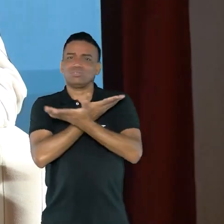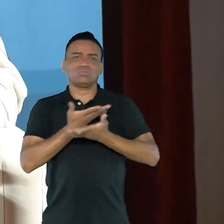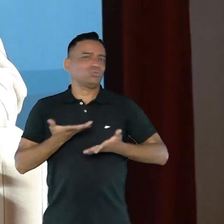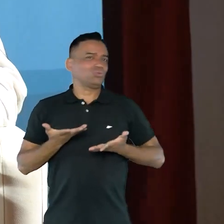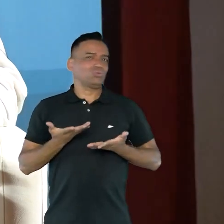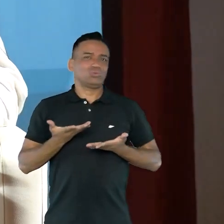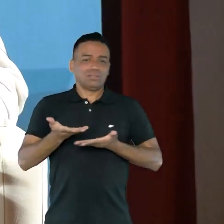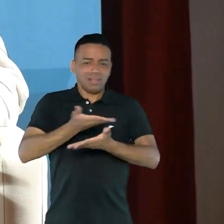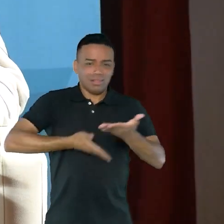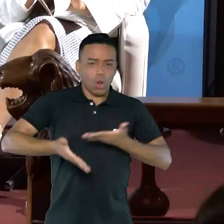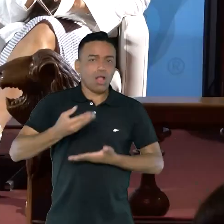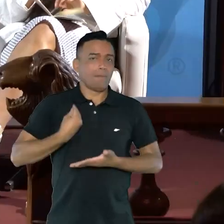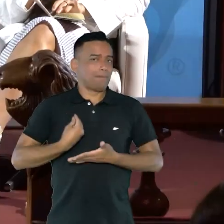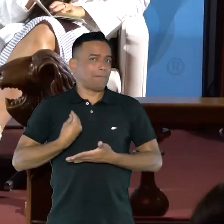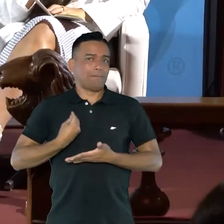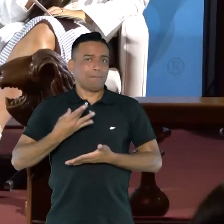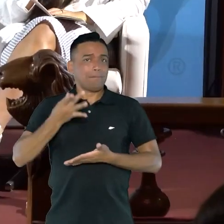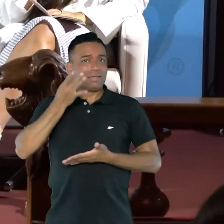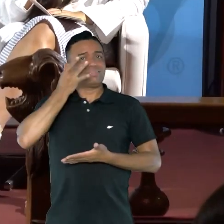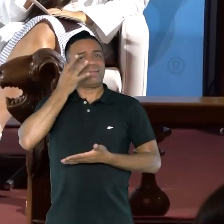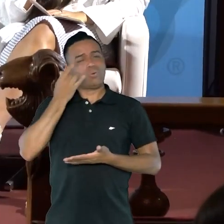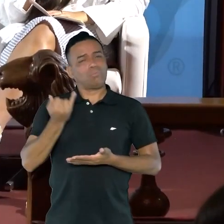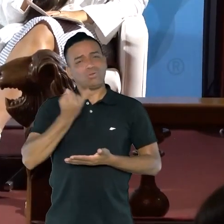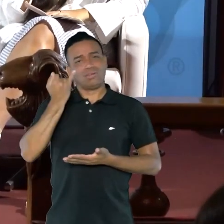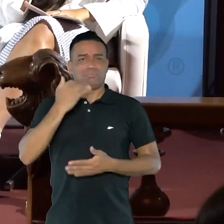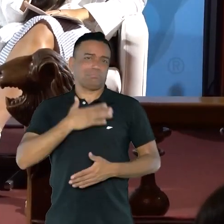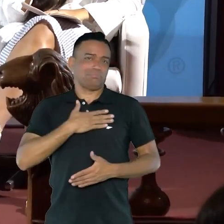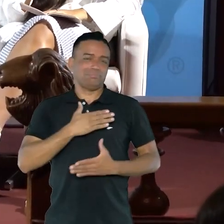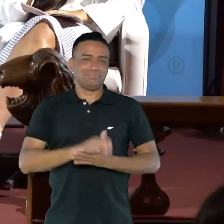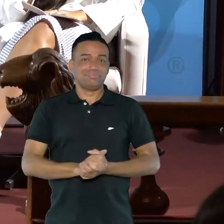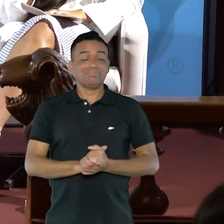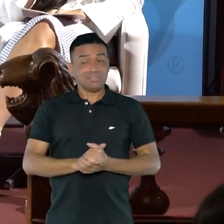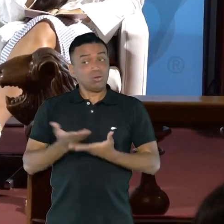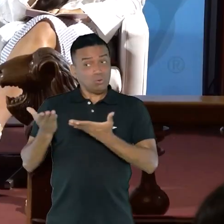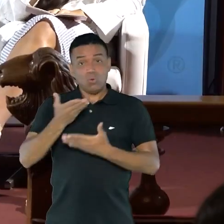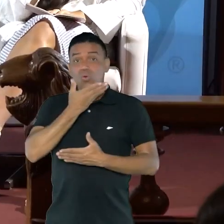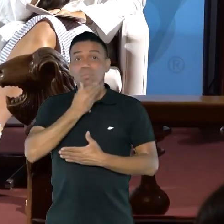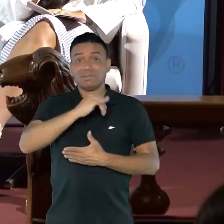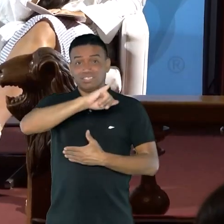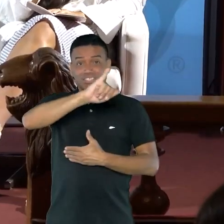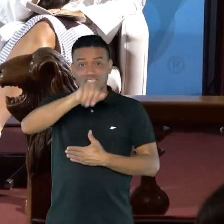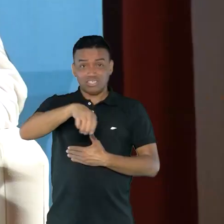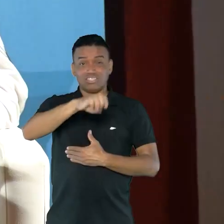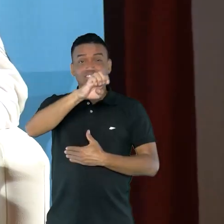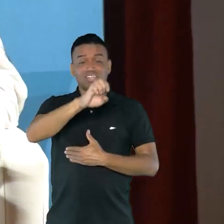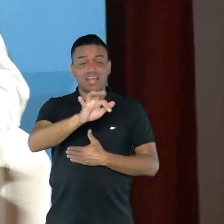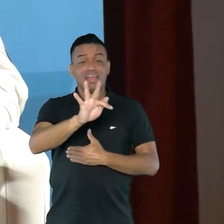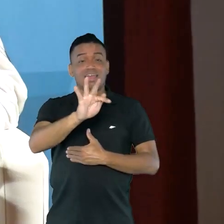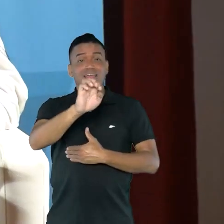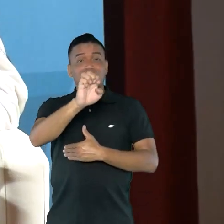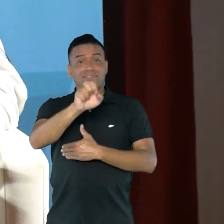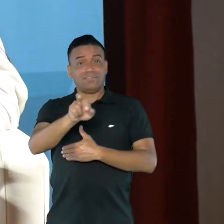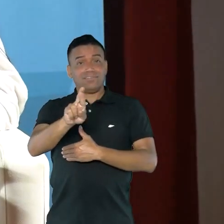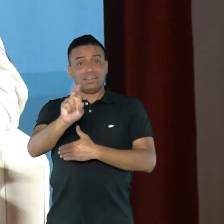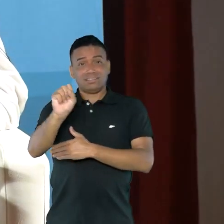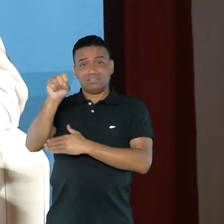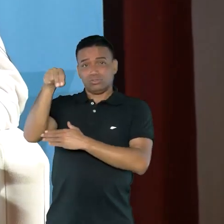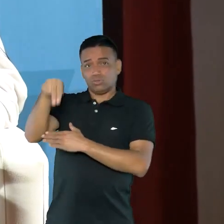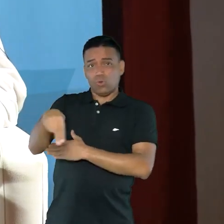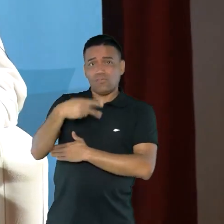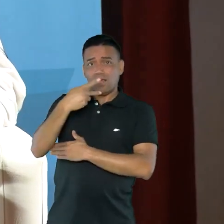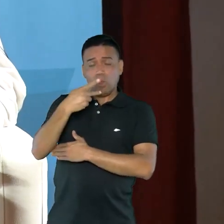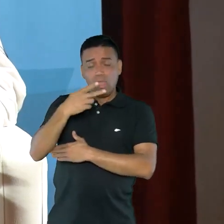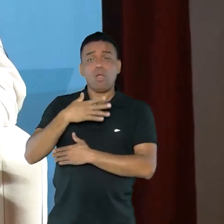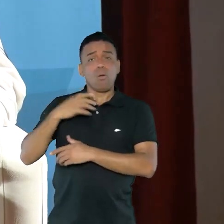muito importante para mim. Então, como o Jefferson trouxe, né? Eu sou ativista indígena